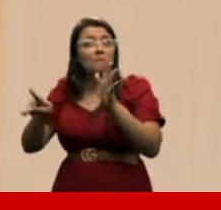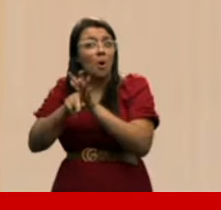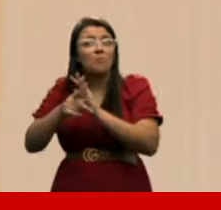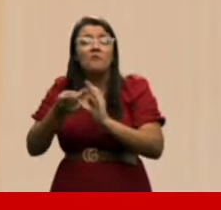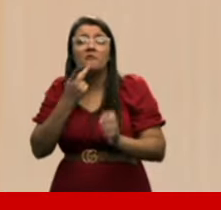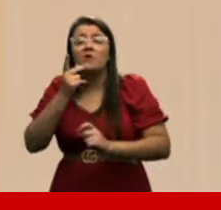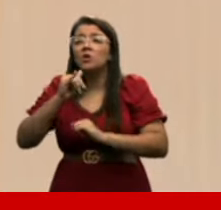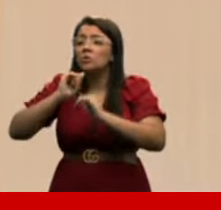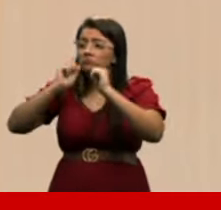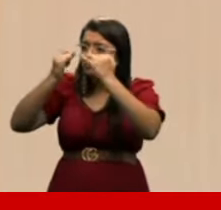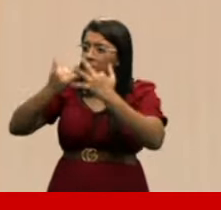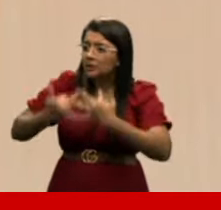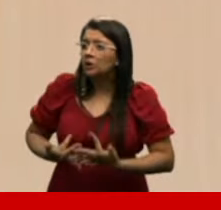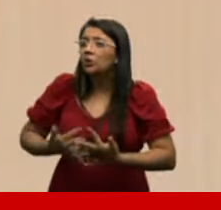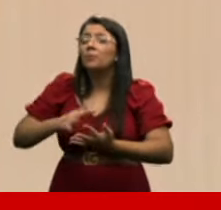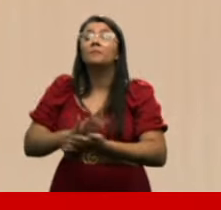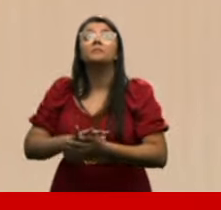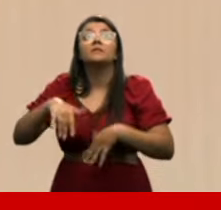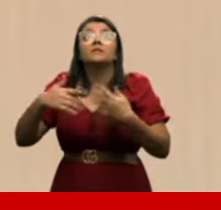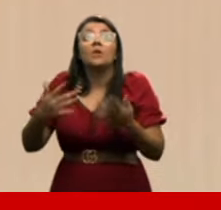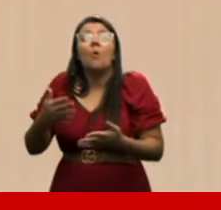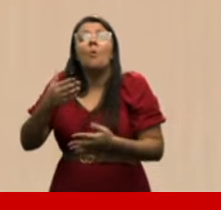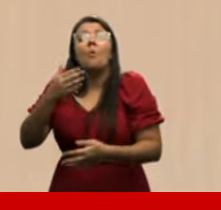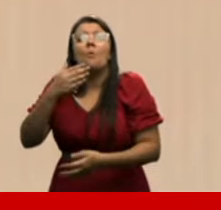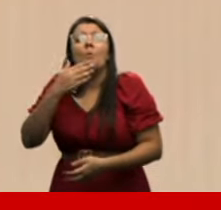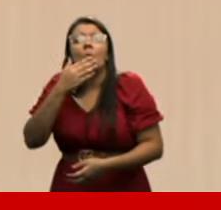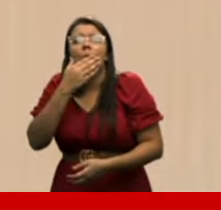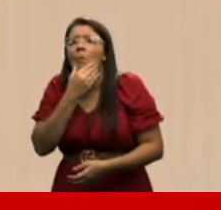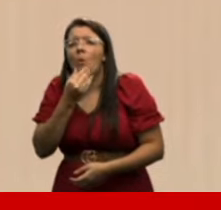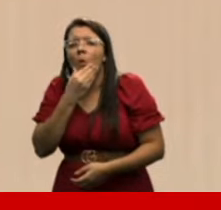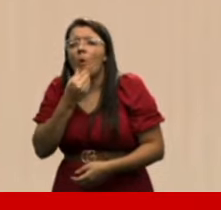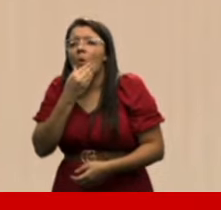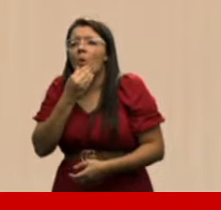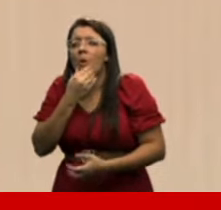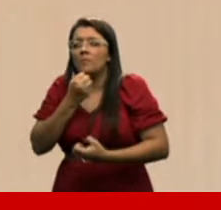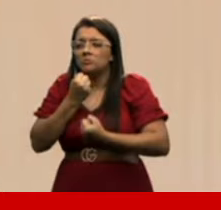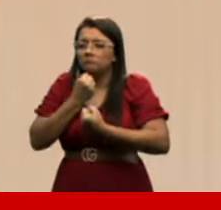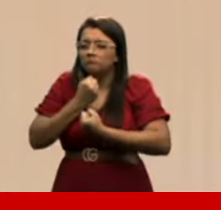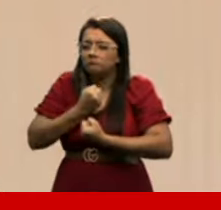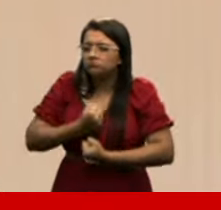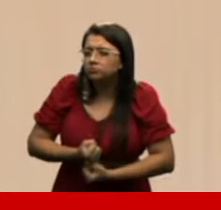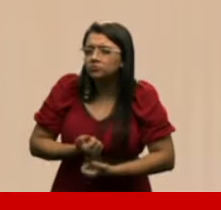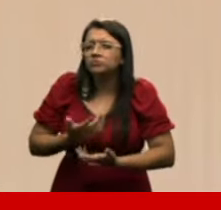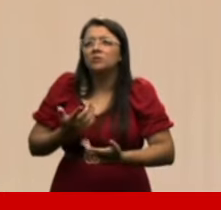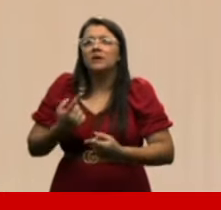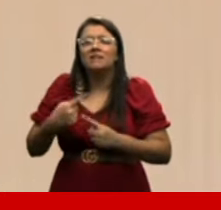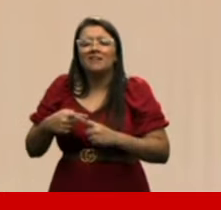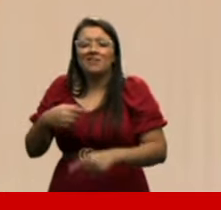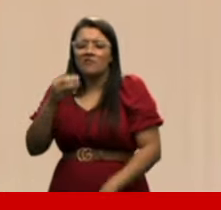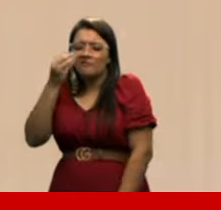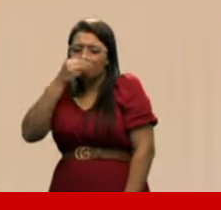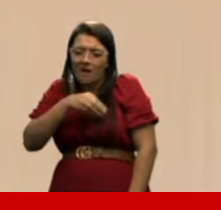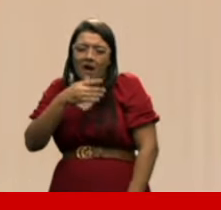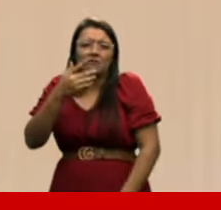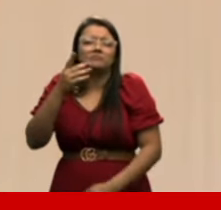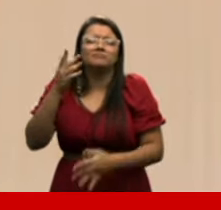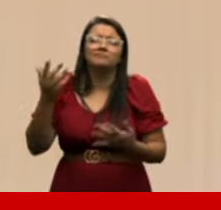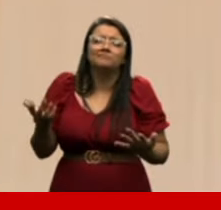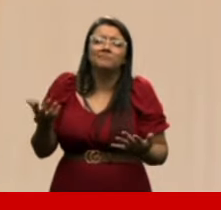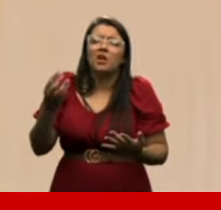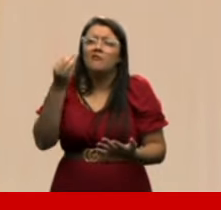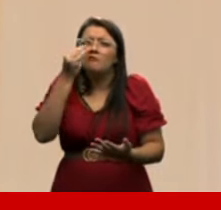que o homem não aguenta as dores que as mulheres aguentam.